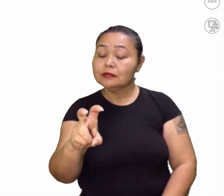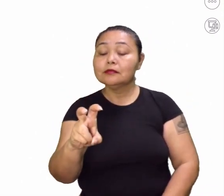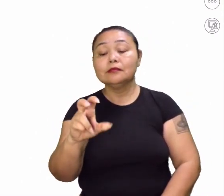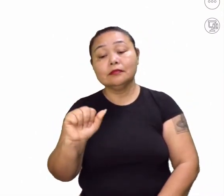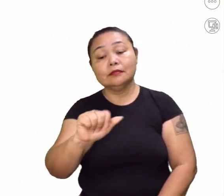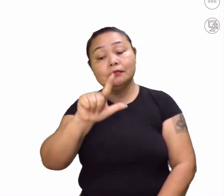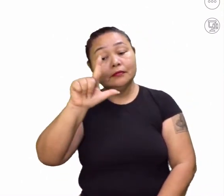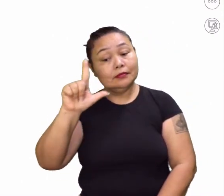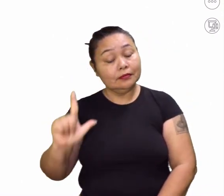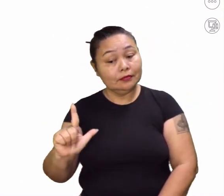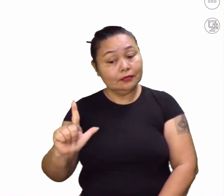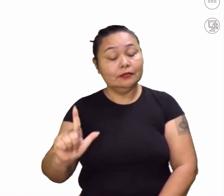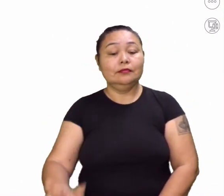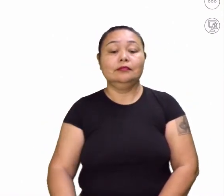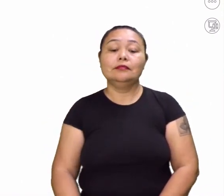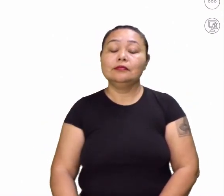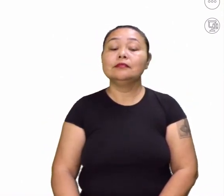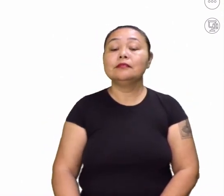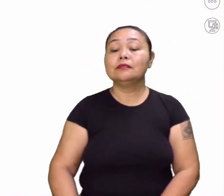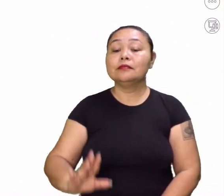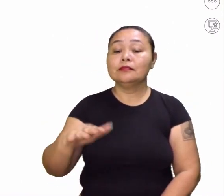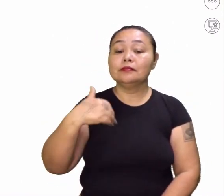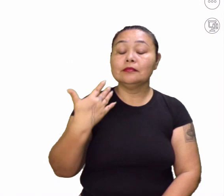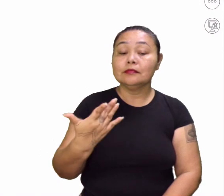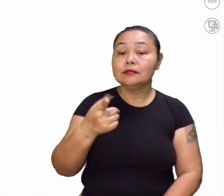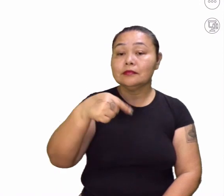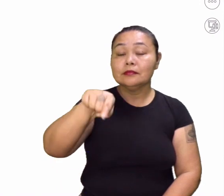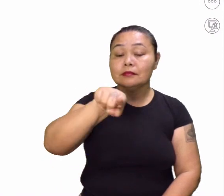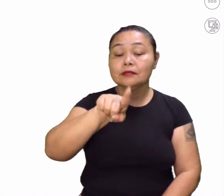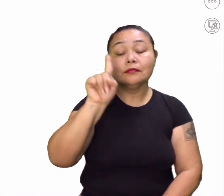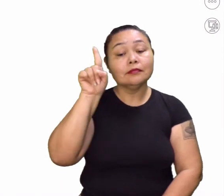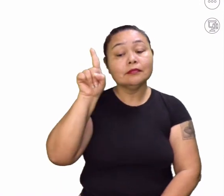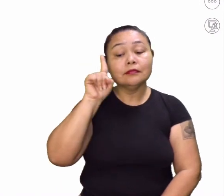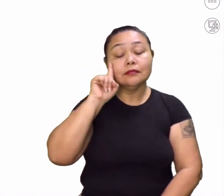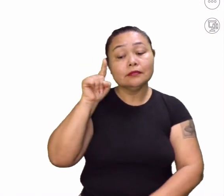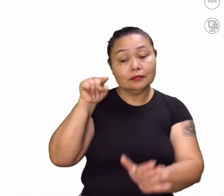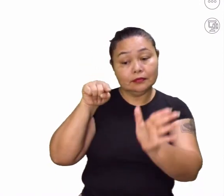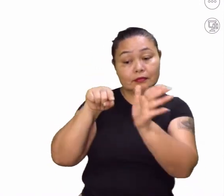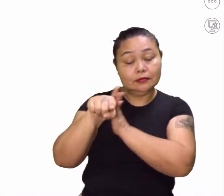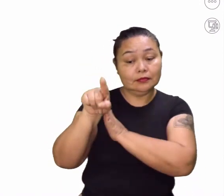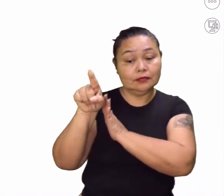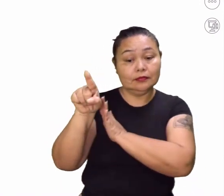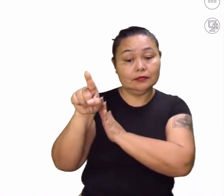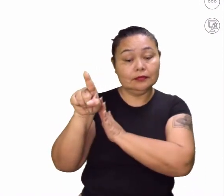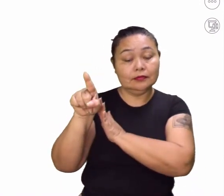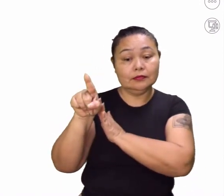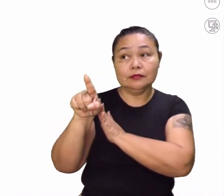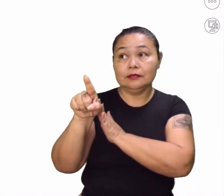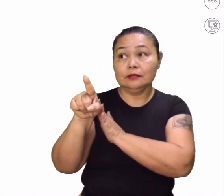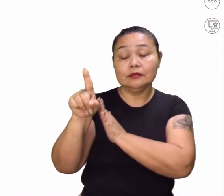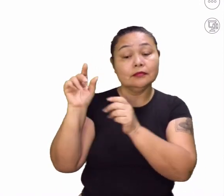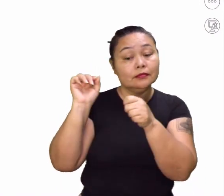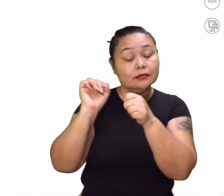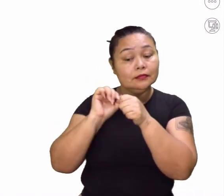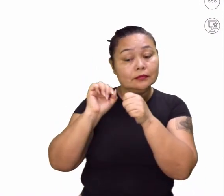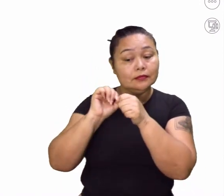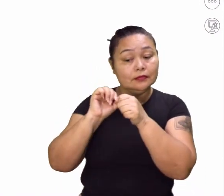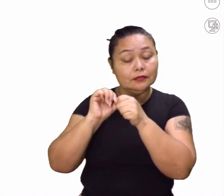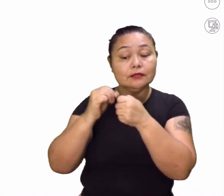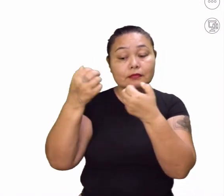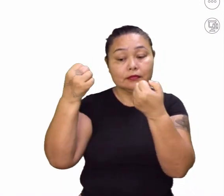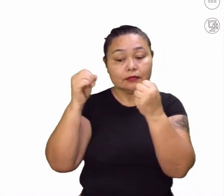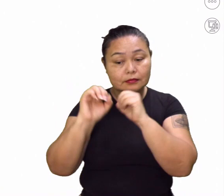a 75 graus a leste? Você, numa questão do tipo, você pode fazer daquela forma